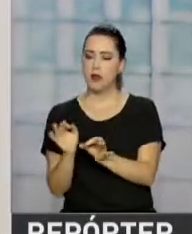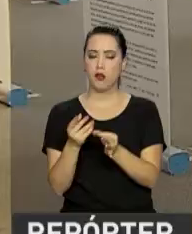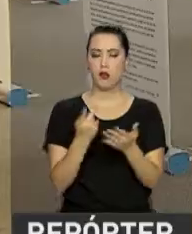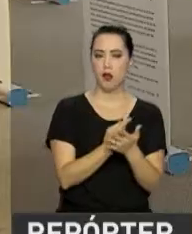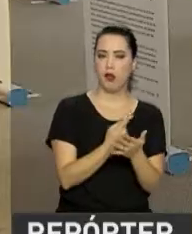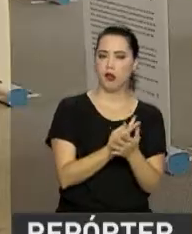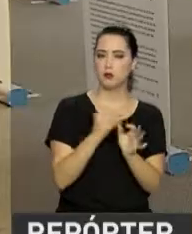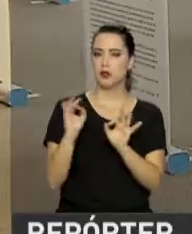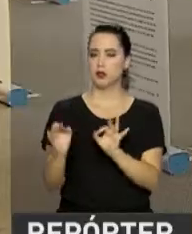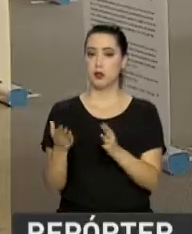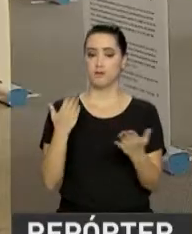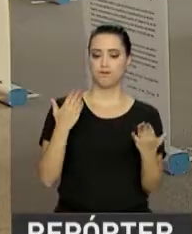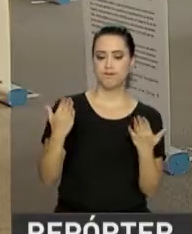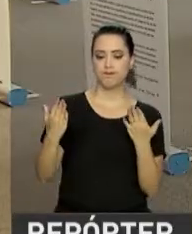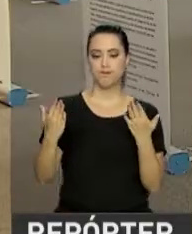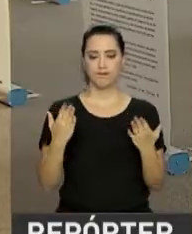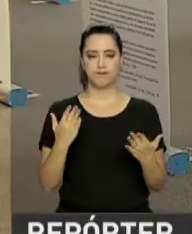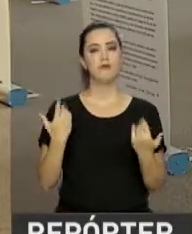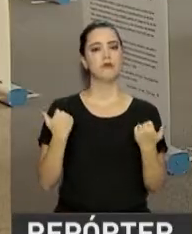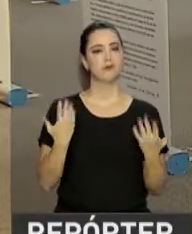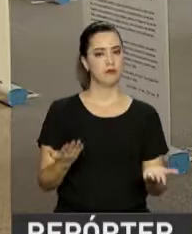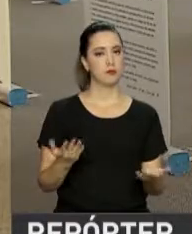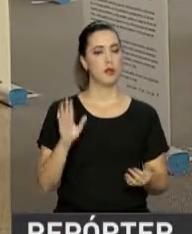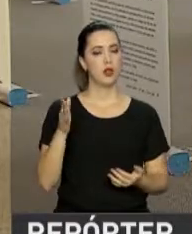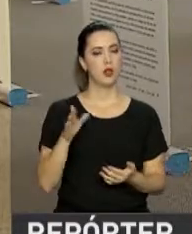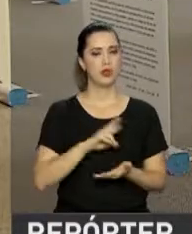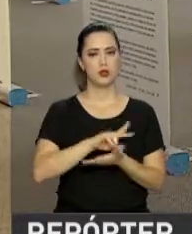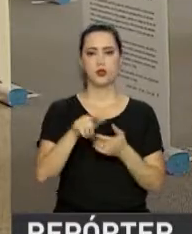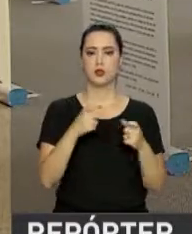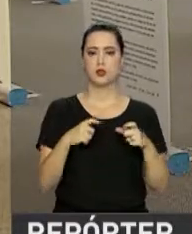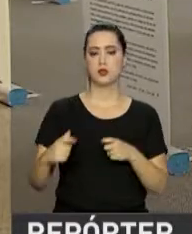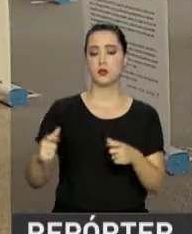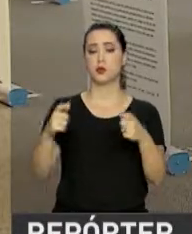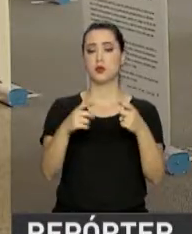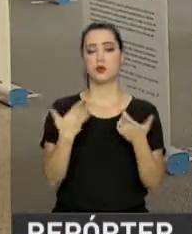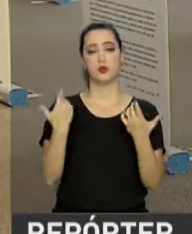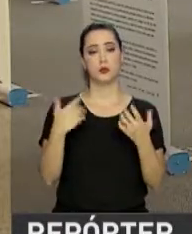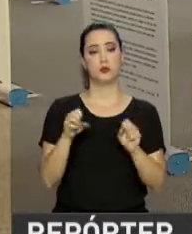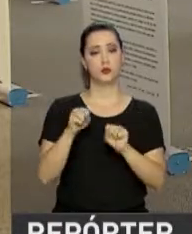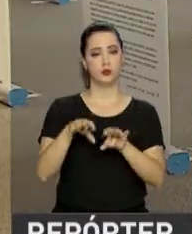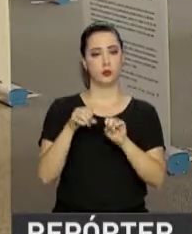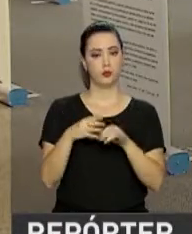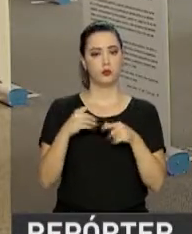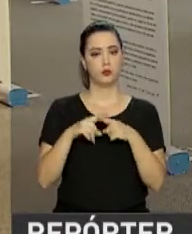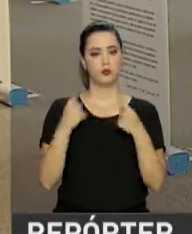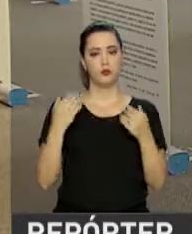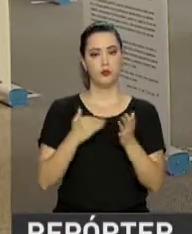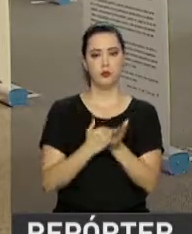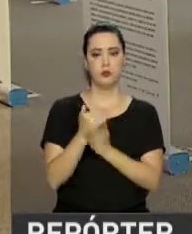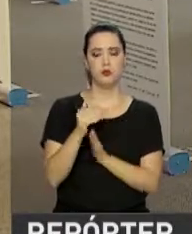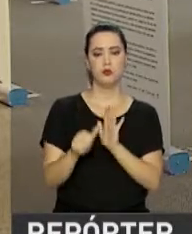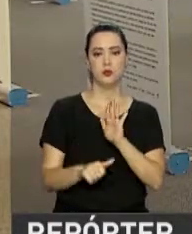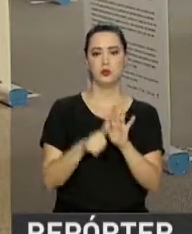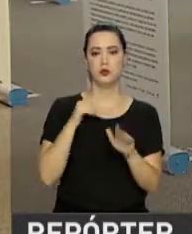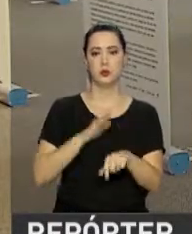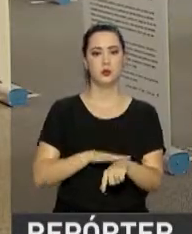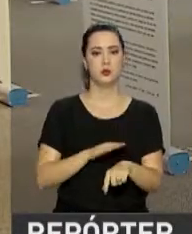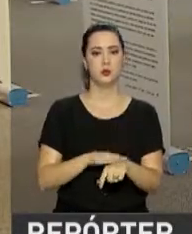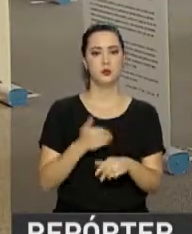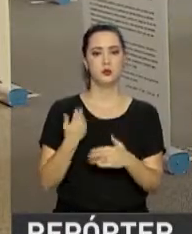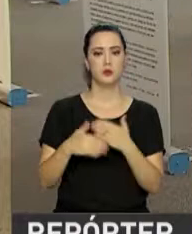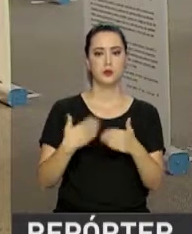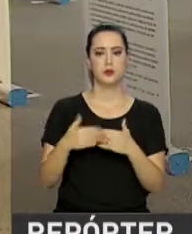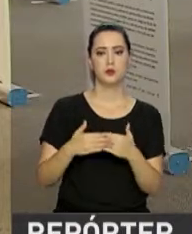eles vão levando em brasília a exposição já percorreu shoppings e eventos na área de educação desde a primeira edição a